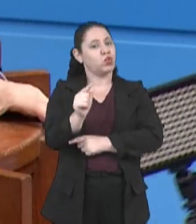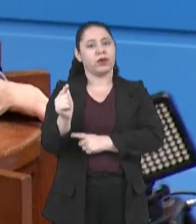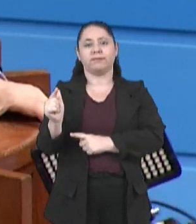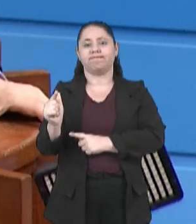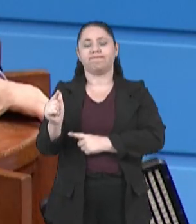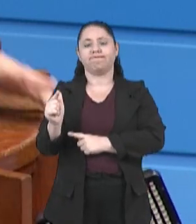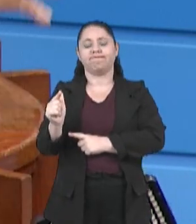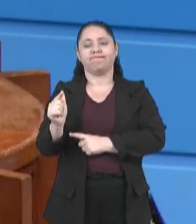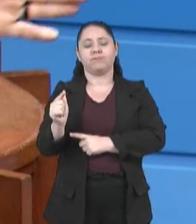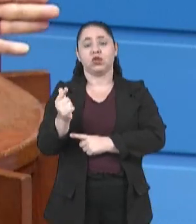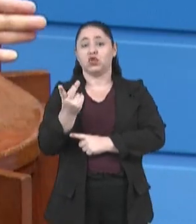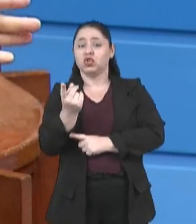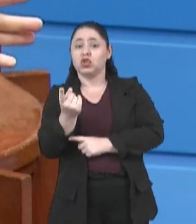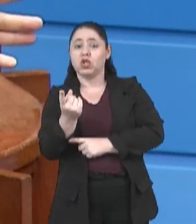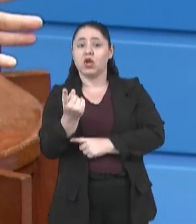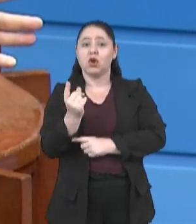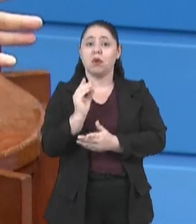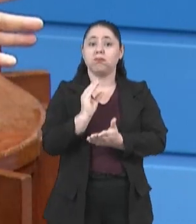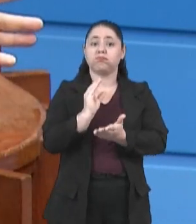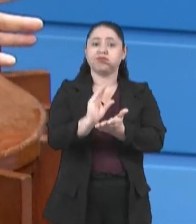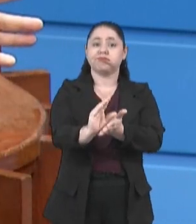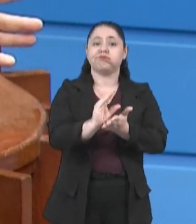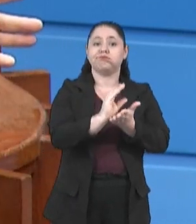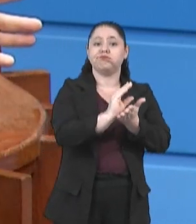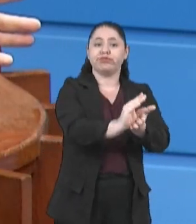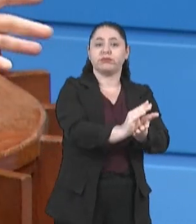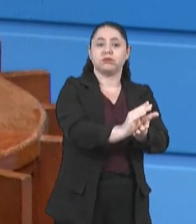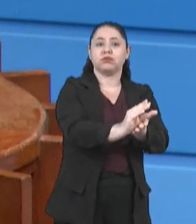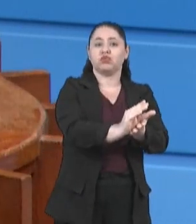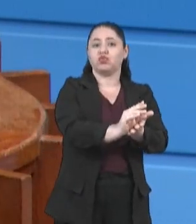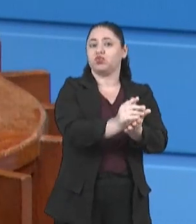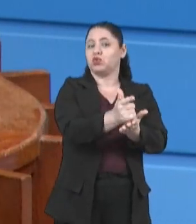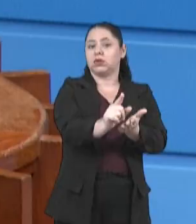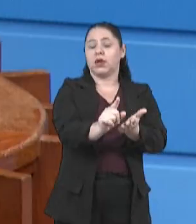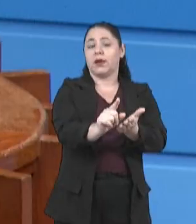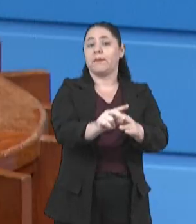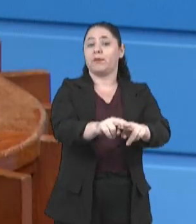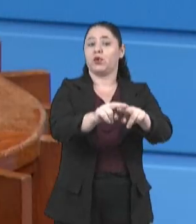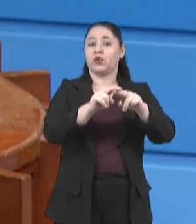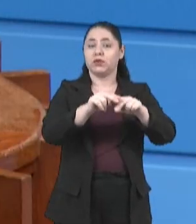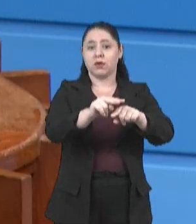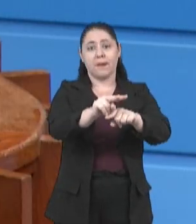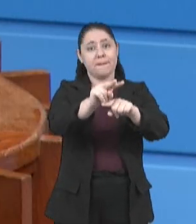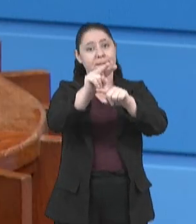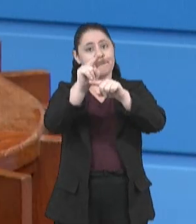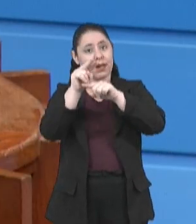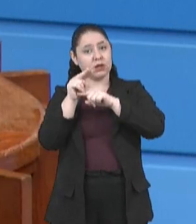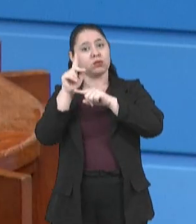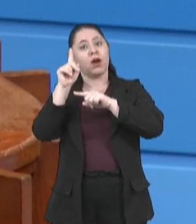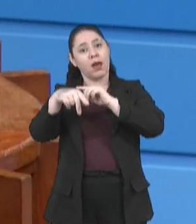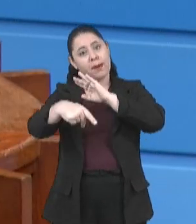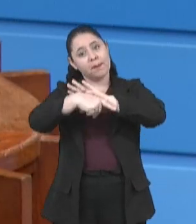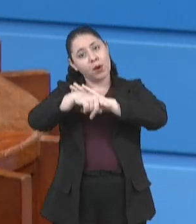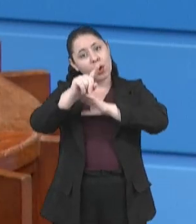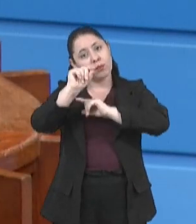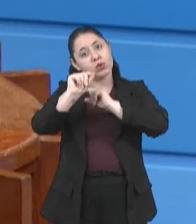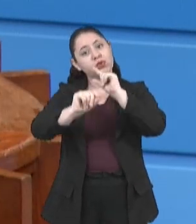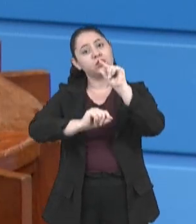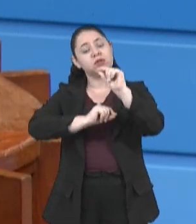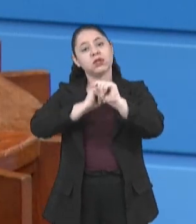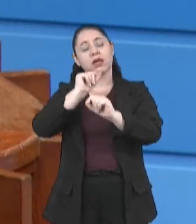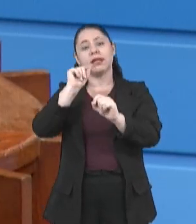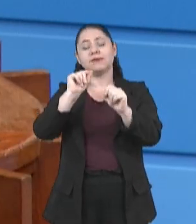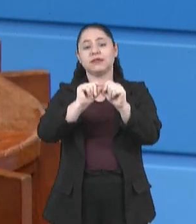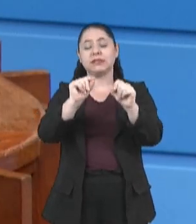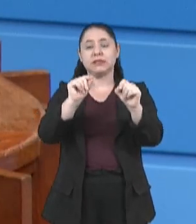isso, não tem dinheiro para investimento. Então, este empréstimo seria